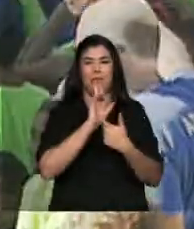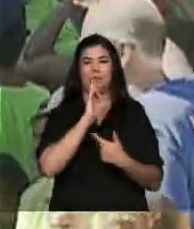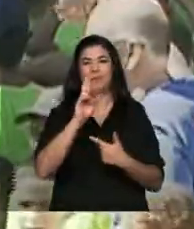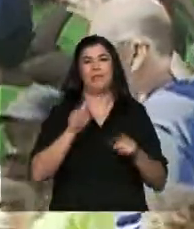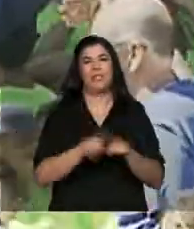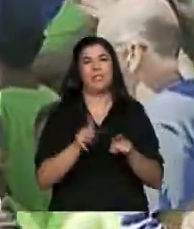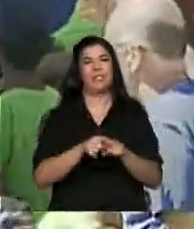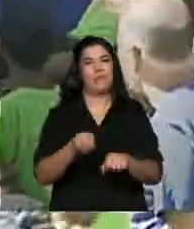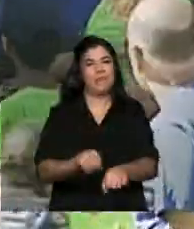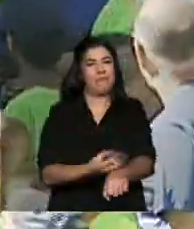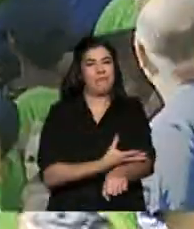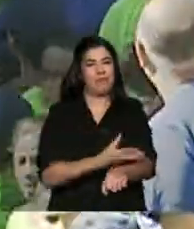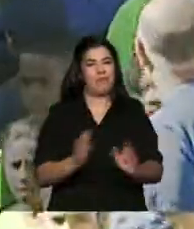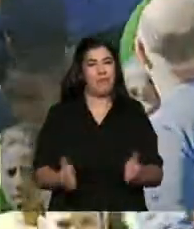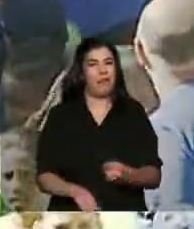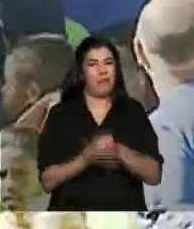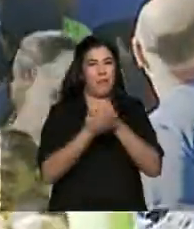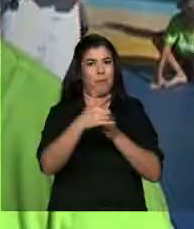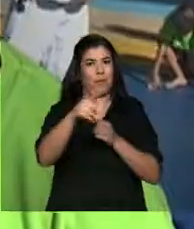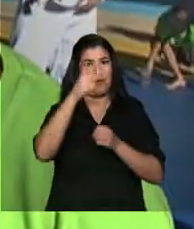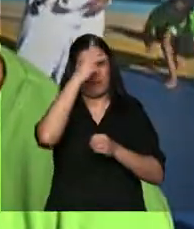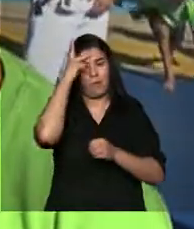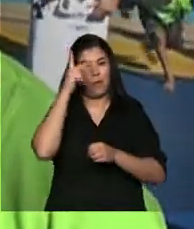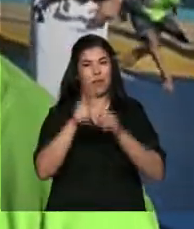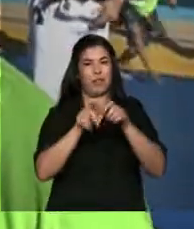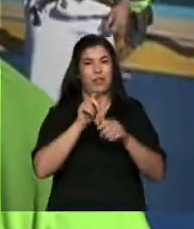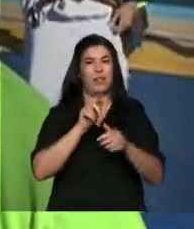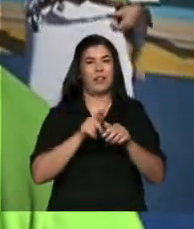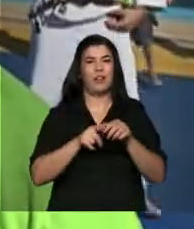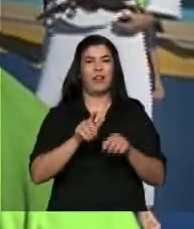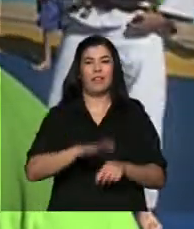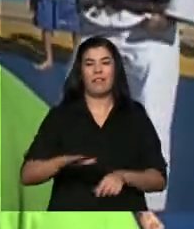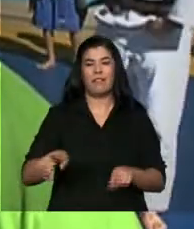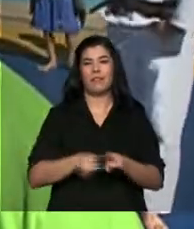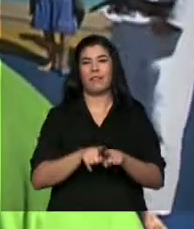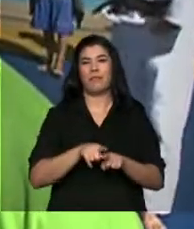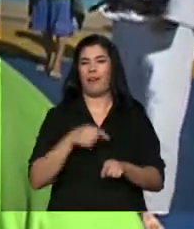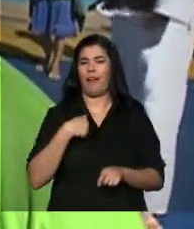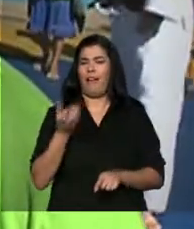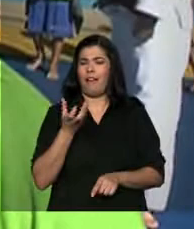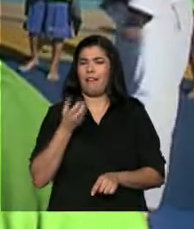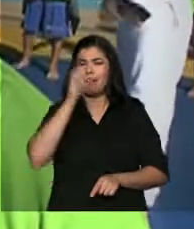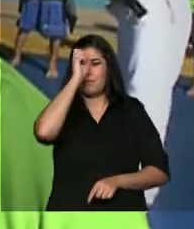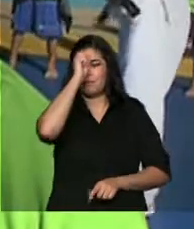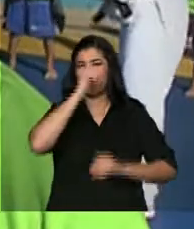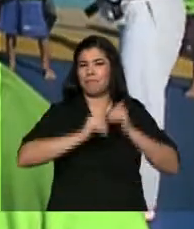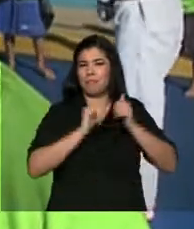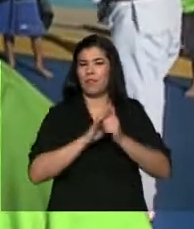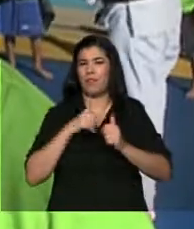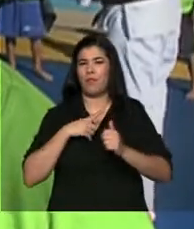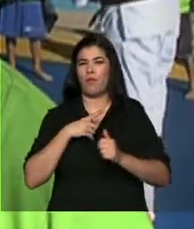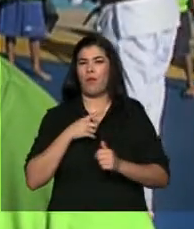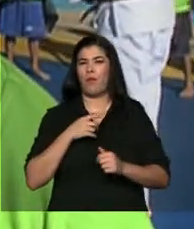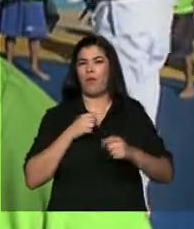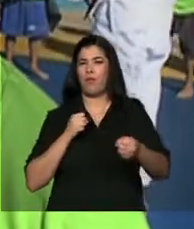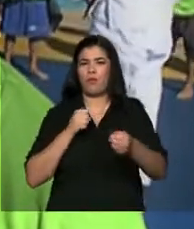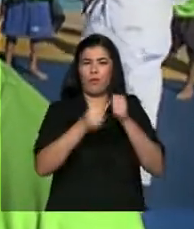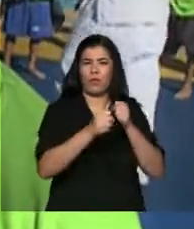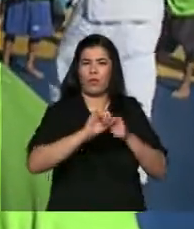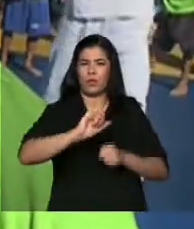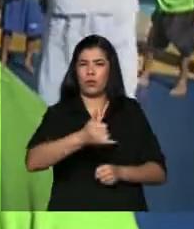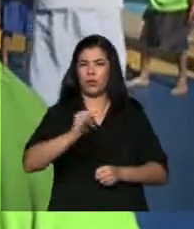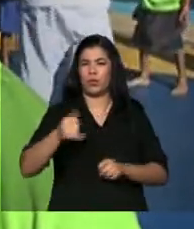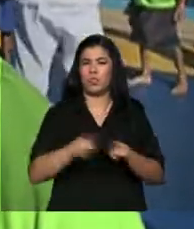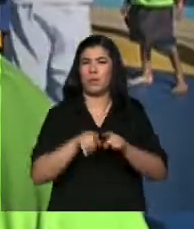de brasileiros a praticar esportes. Quero aprender a ser alguém na vida, ser lutador de jiu-jitsu. Também eu